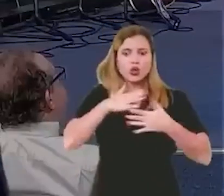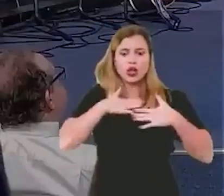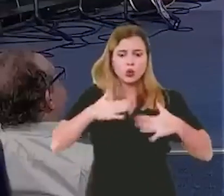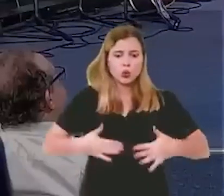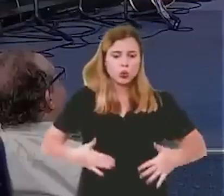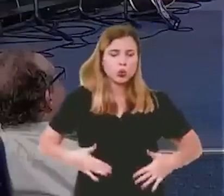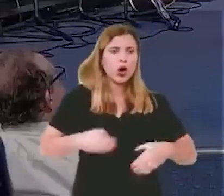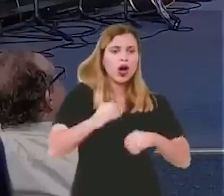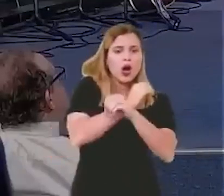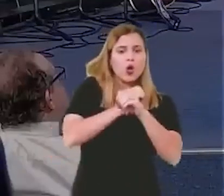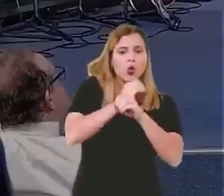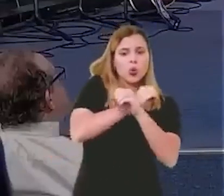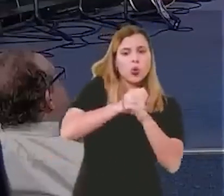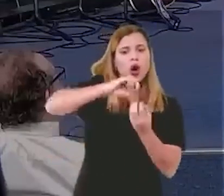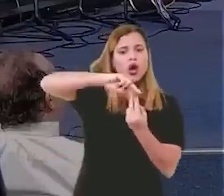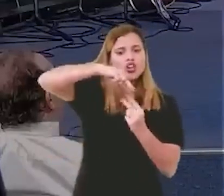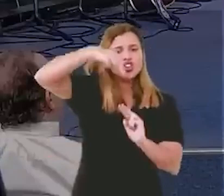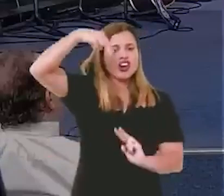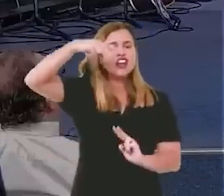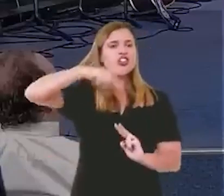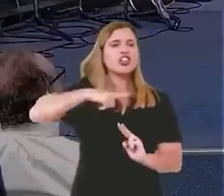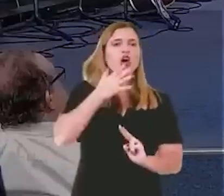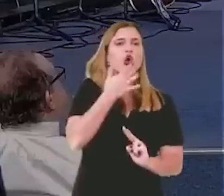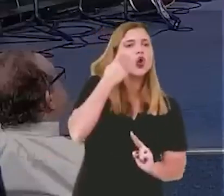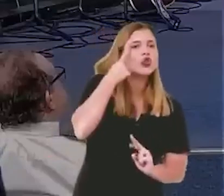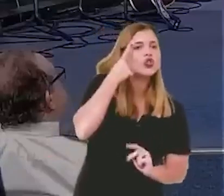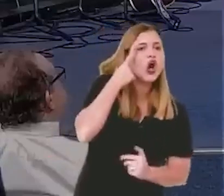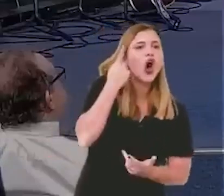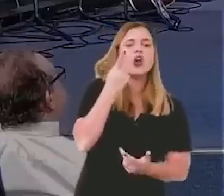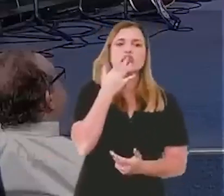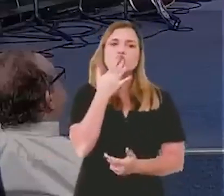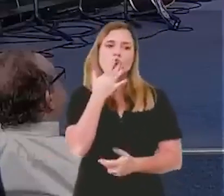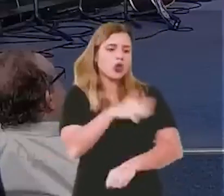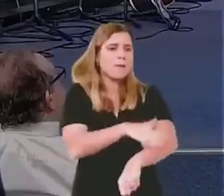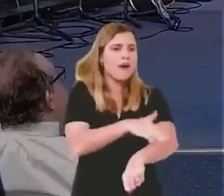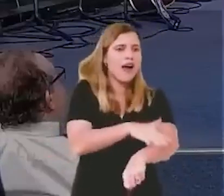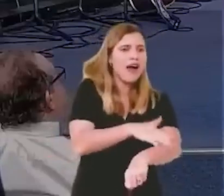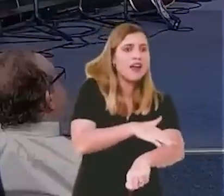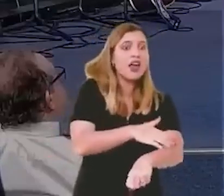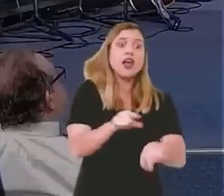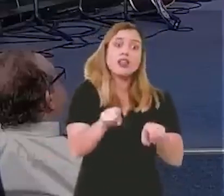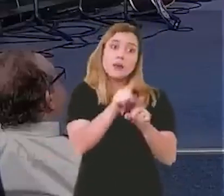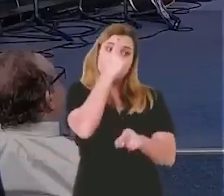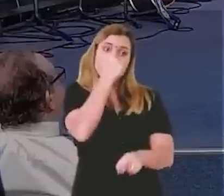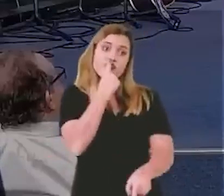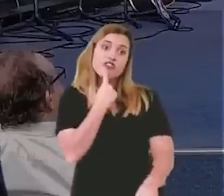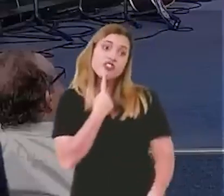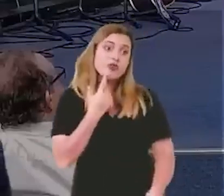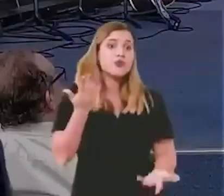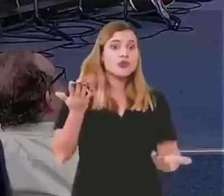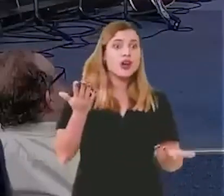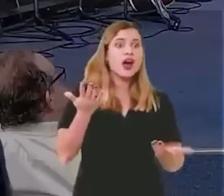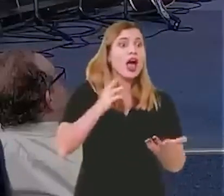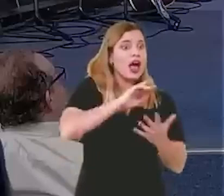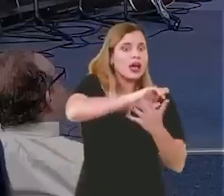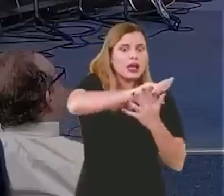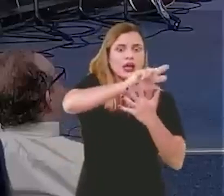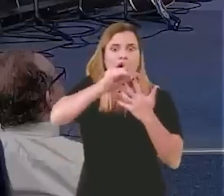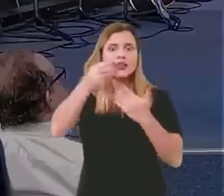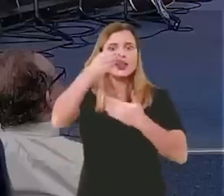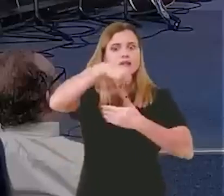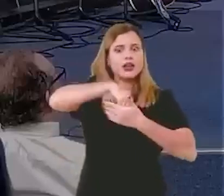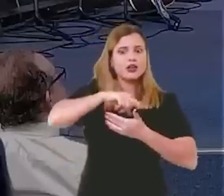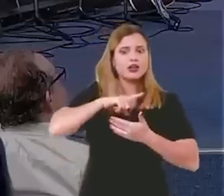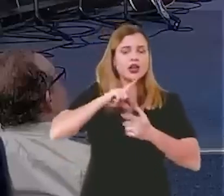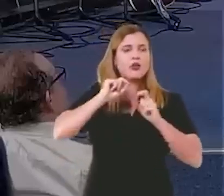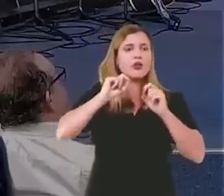nossos dados genéticos, a cor dos nossos olhos, a cor da nossa pele, o nosso temperamento. Você poderia empacotar na cabeça de um alfinete